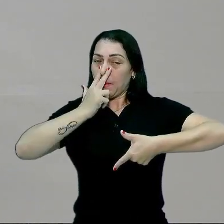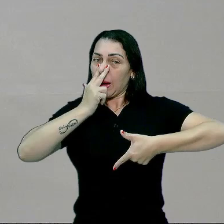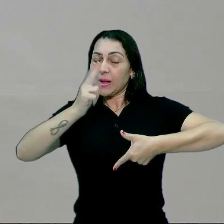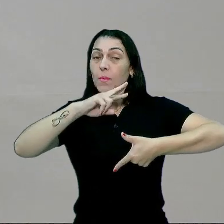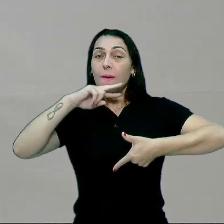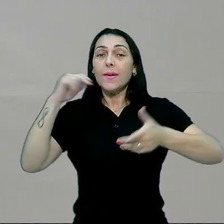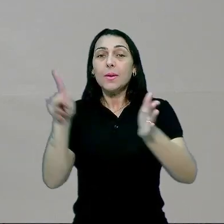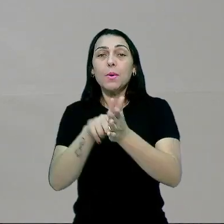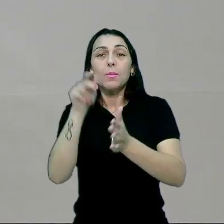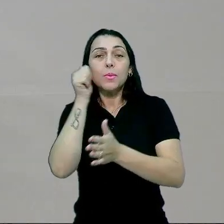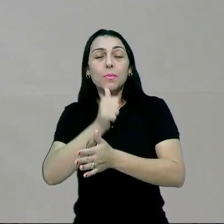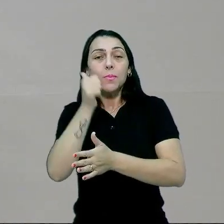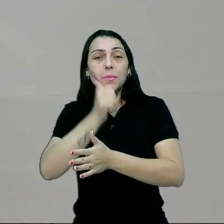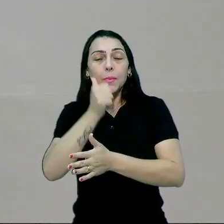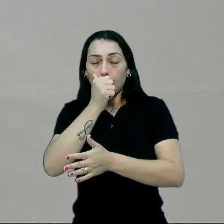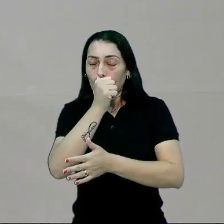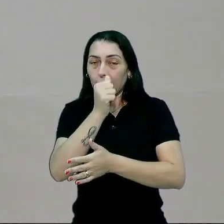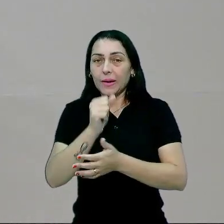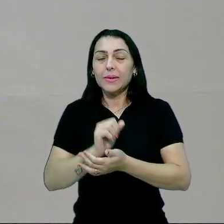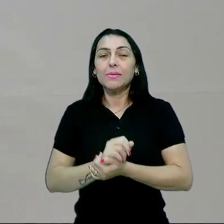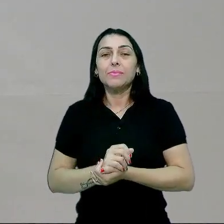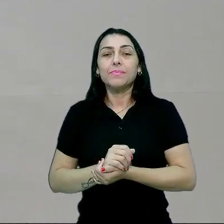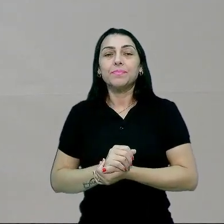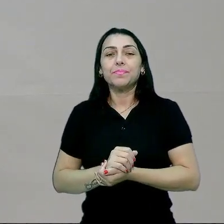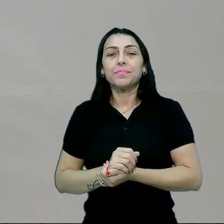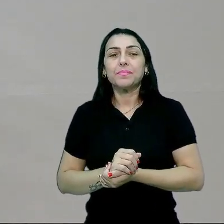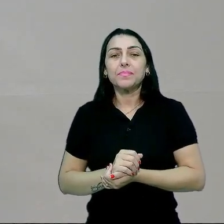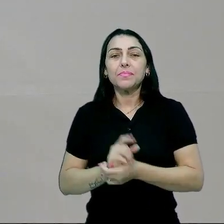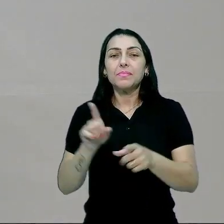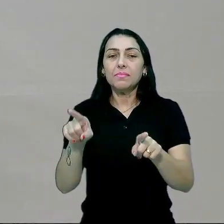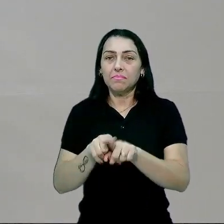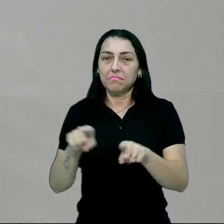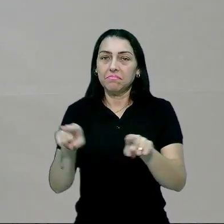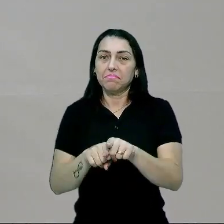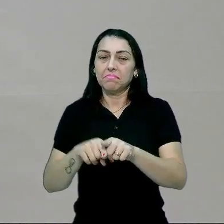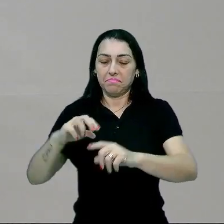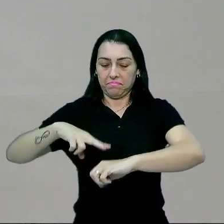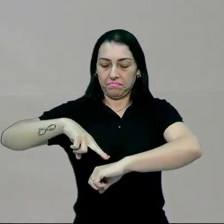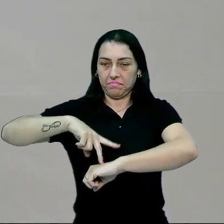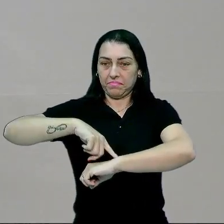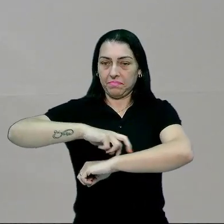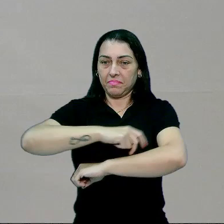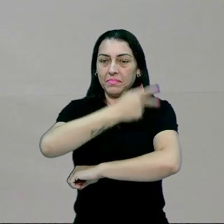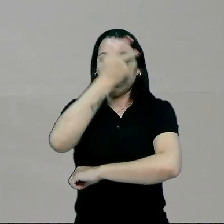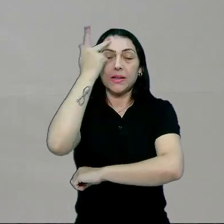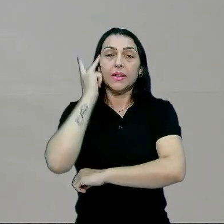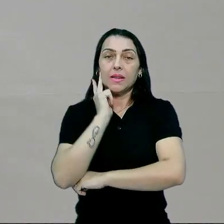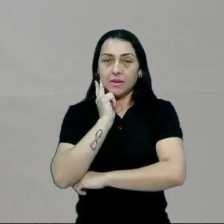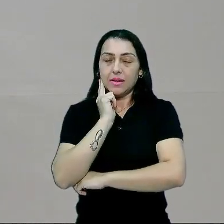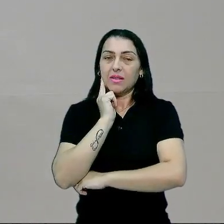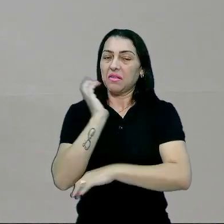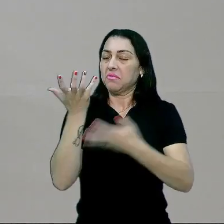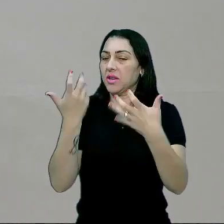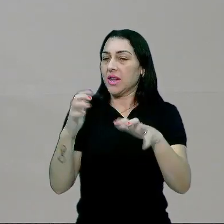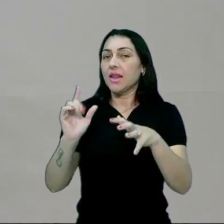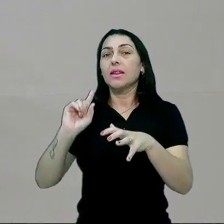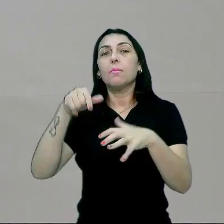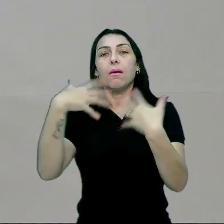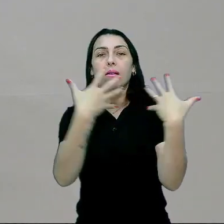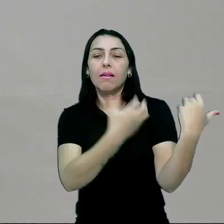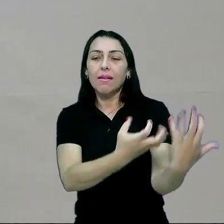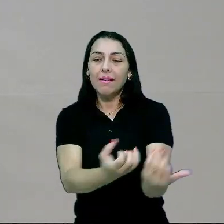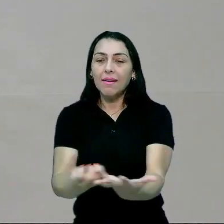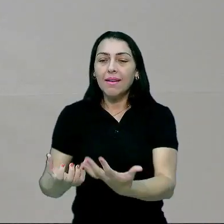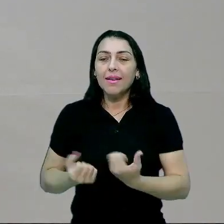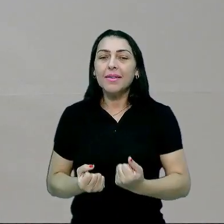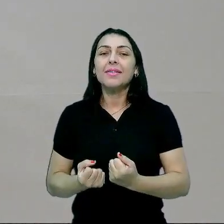calcinha feminina, e ela entrou em moda. Muita gente resistiu no começo, depois apareceu